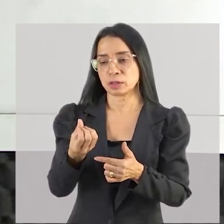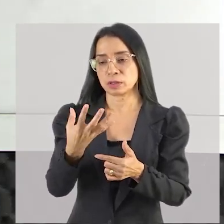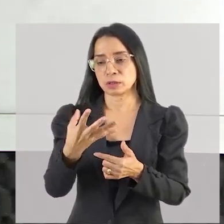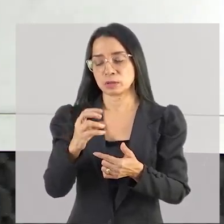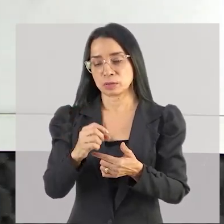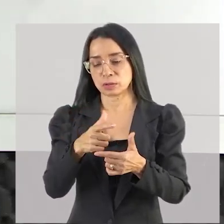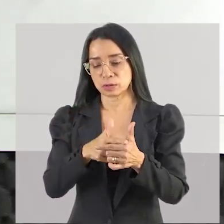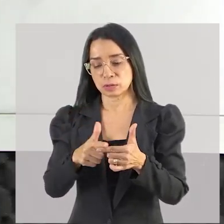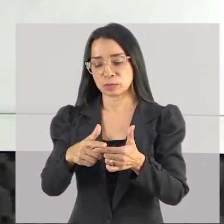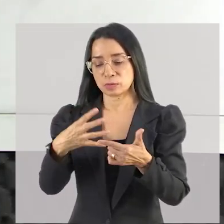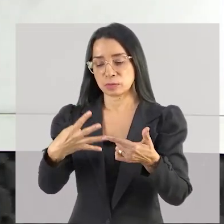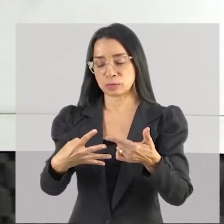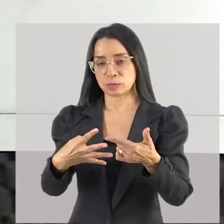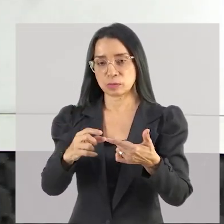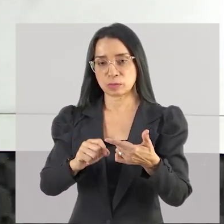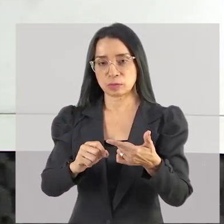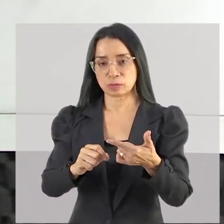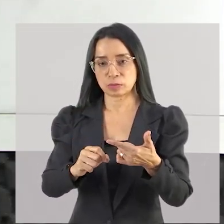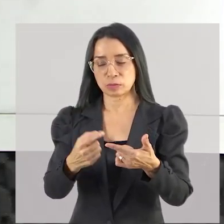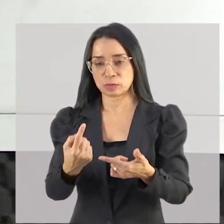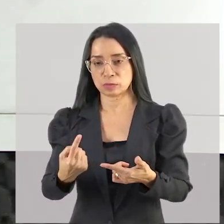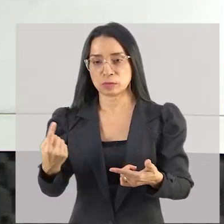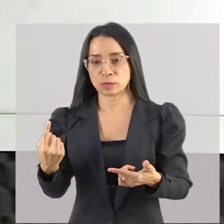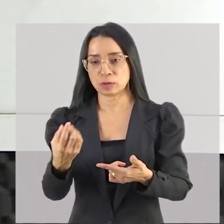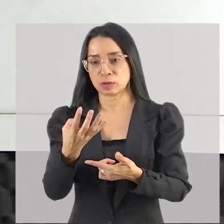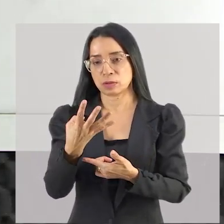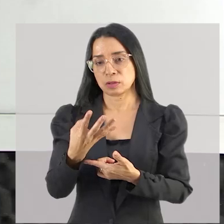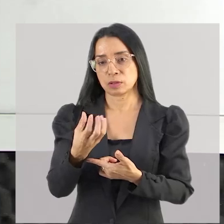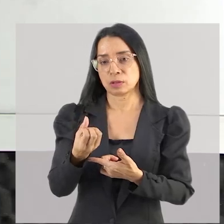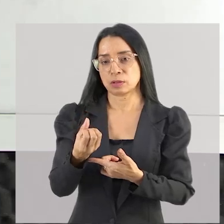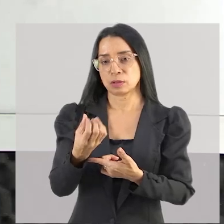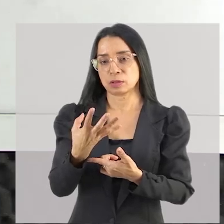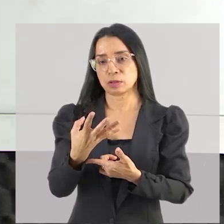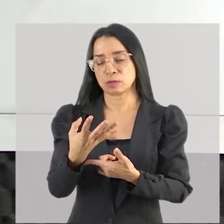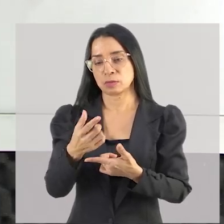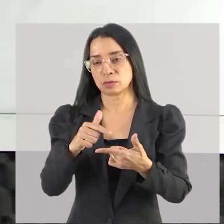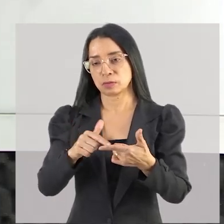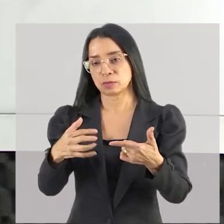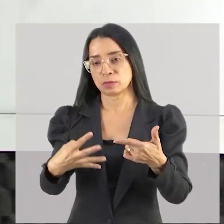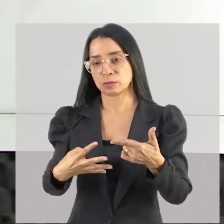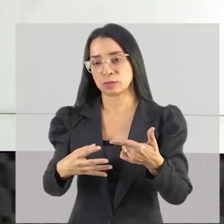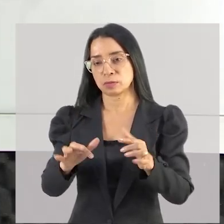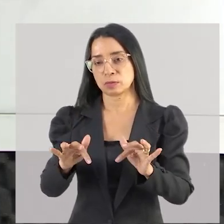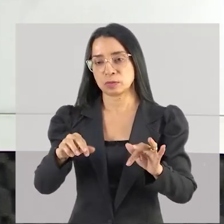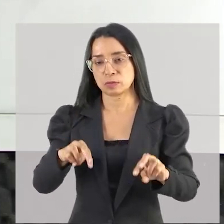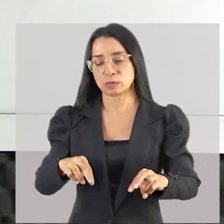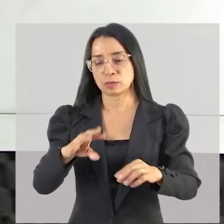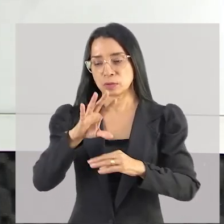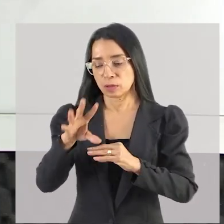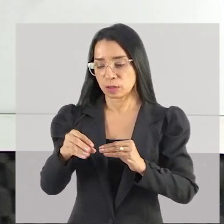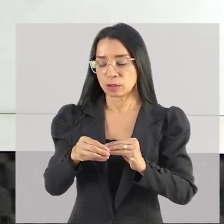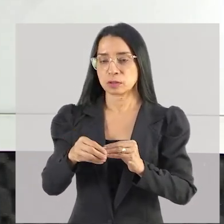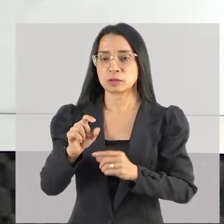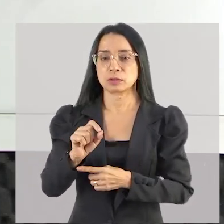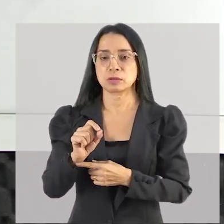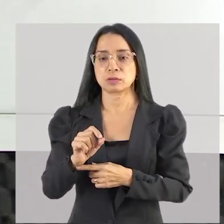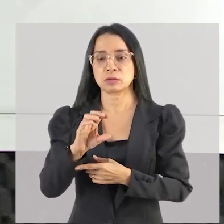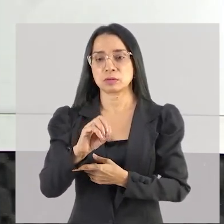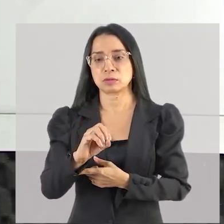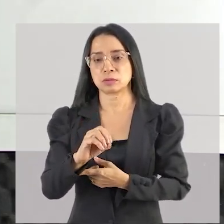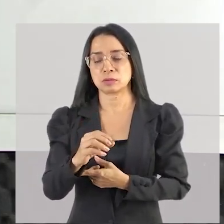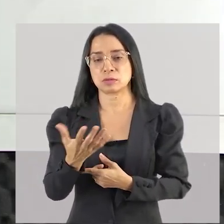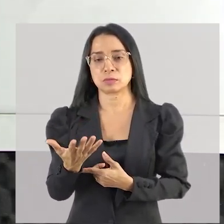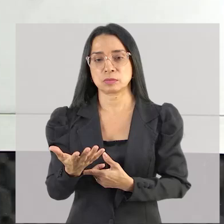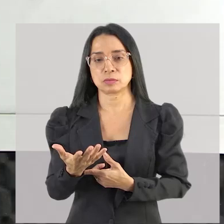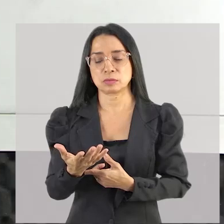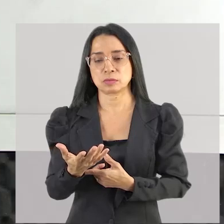Por 4. Pega-se 64 e divide por 4 e no final você acrescenta o quê? Um zero,